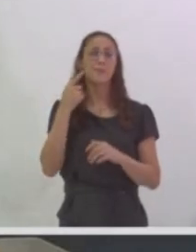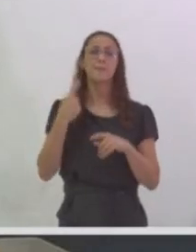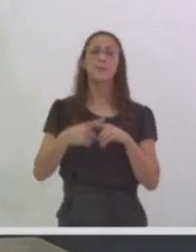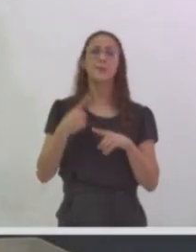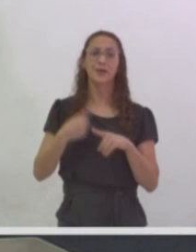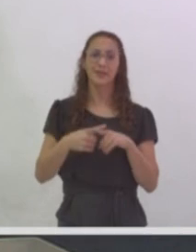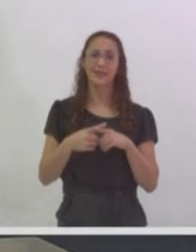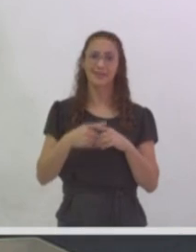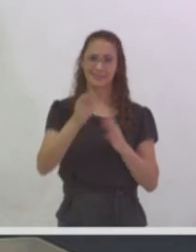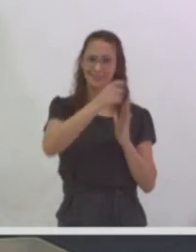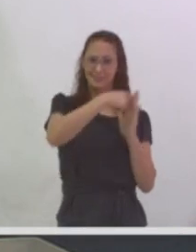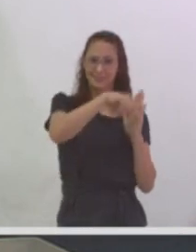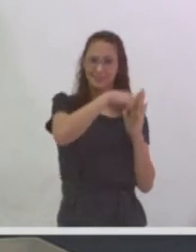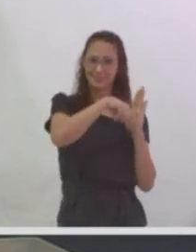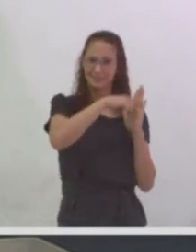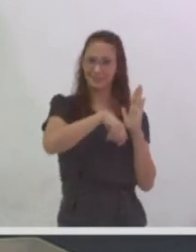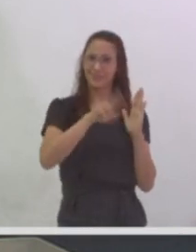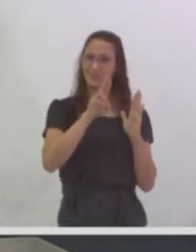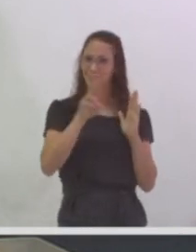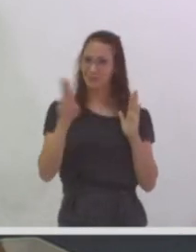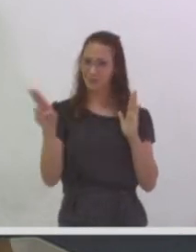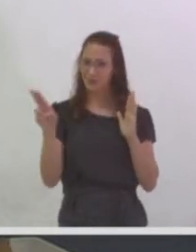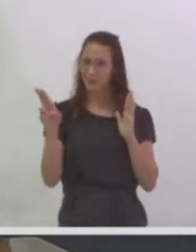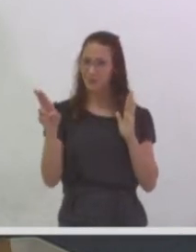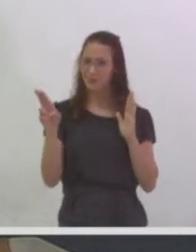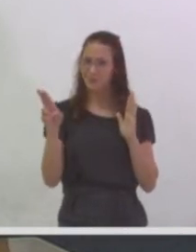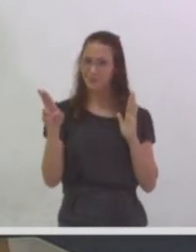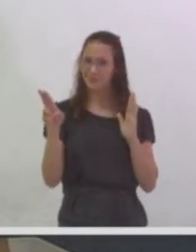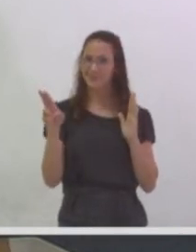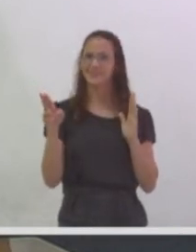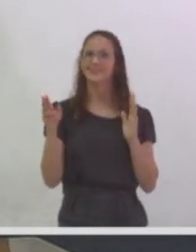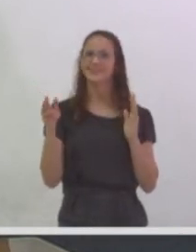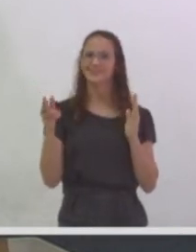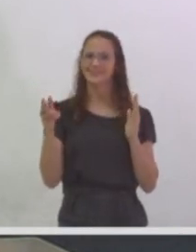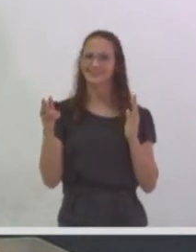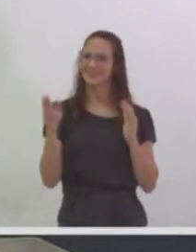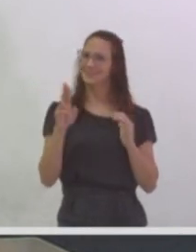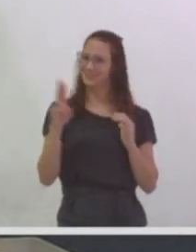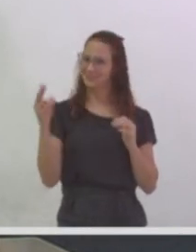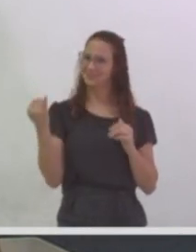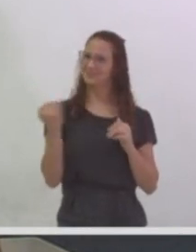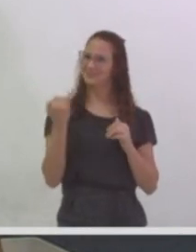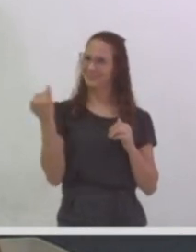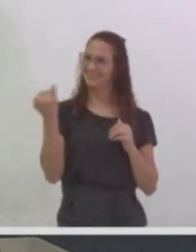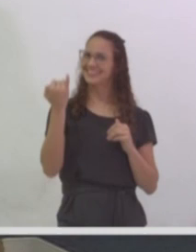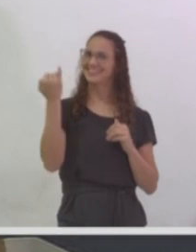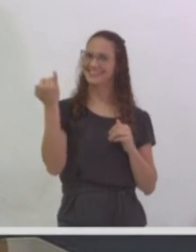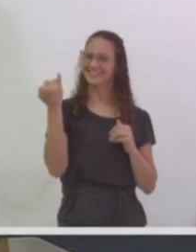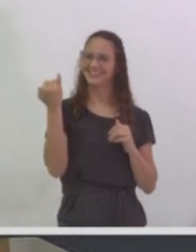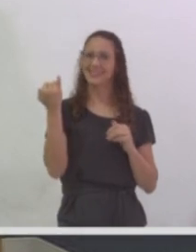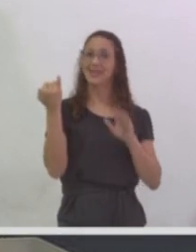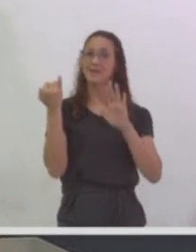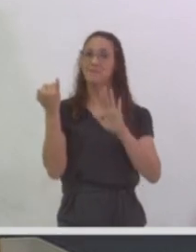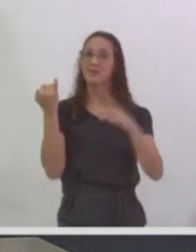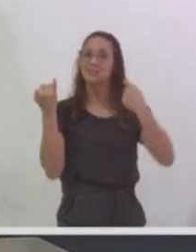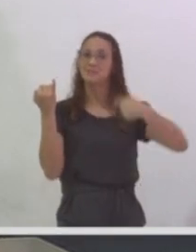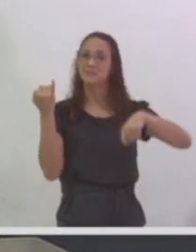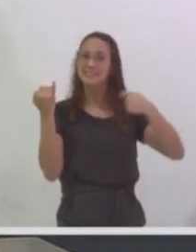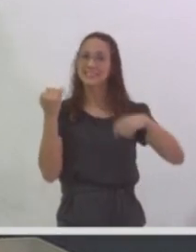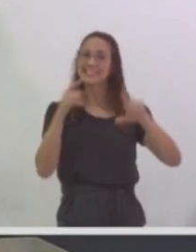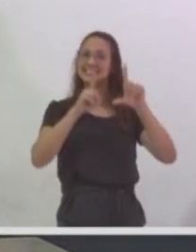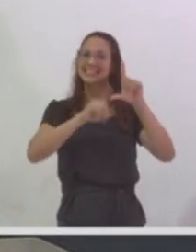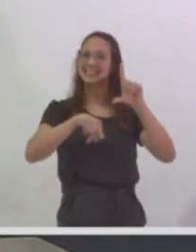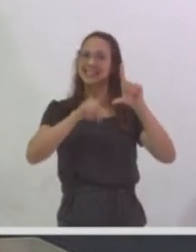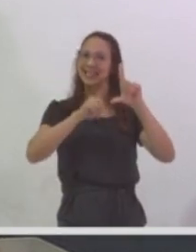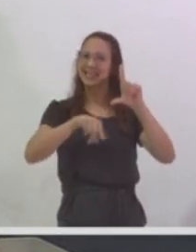escrever o nome, lembra da nossa história, da palavra mais importante da gente, que é o nome? Para escrever o nome, nós precisamos de letras, que são